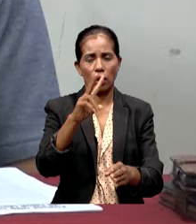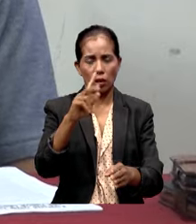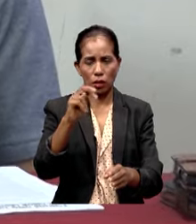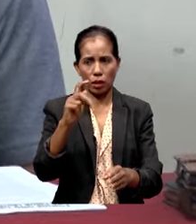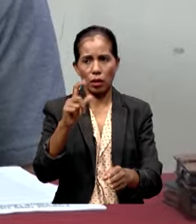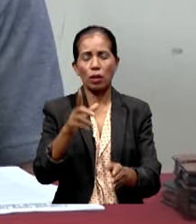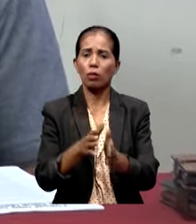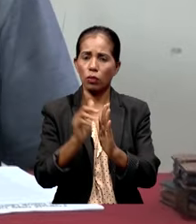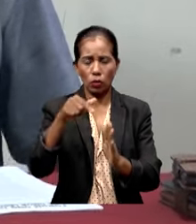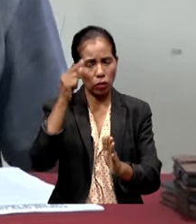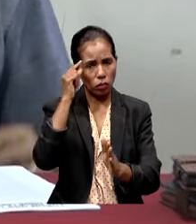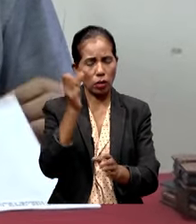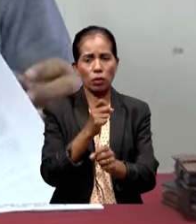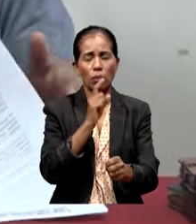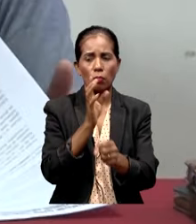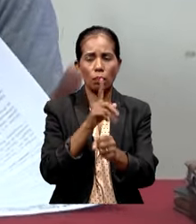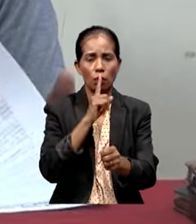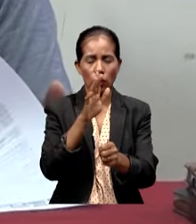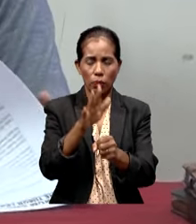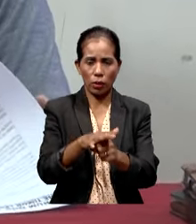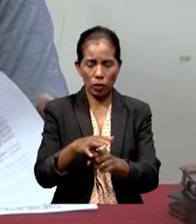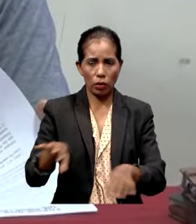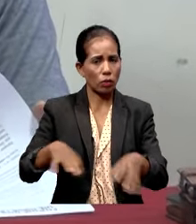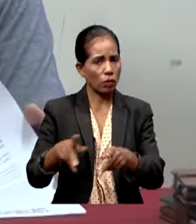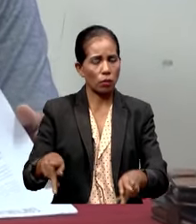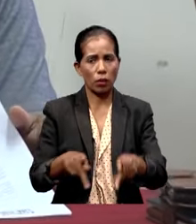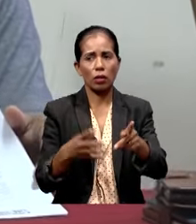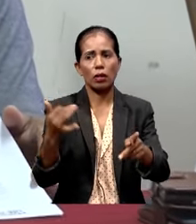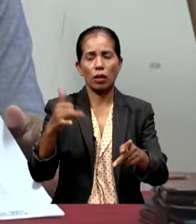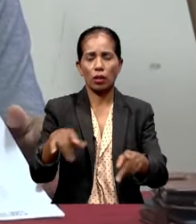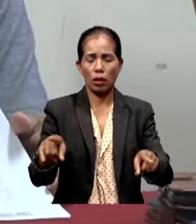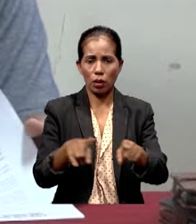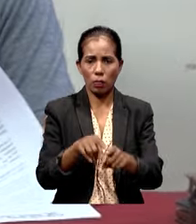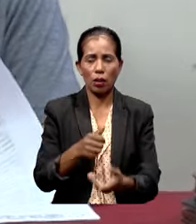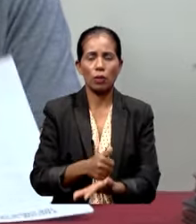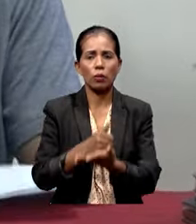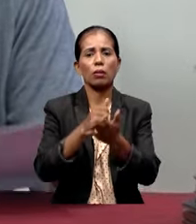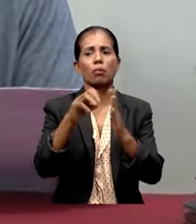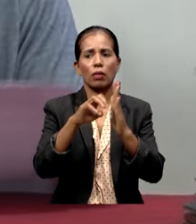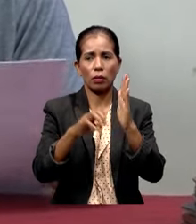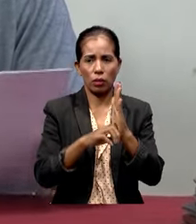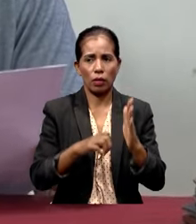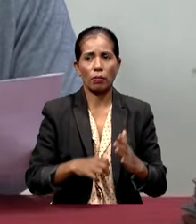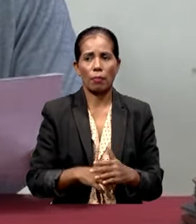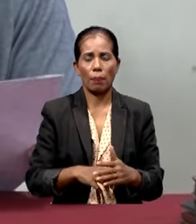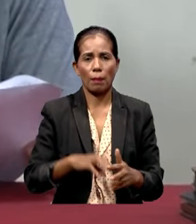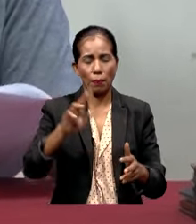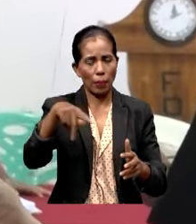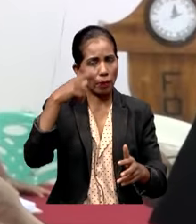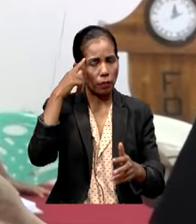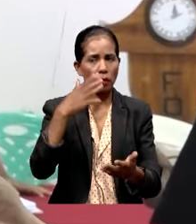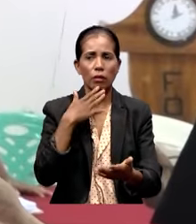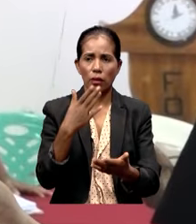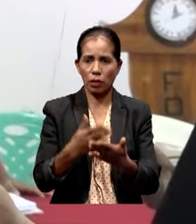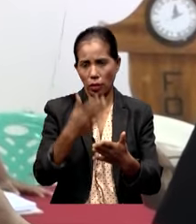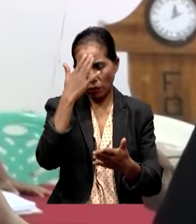seu governo a tu realiza mos juramento para funcionário público hotu, tamas Sira mos hanesan servidor Estado. Política da ne, carik diak, mas estamos